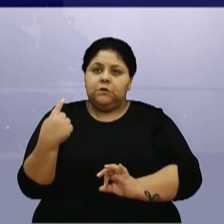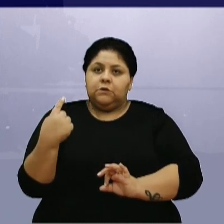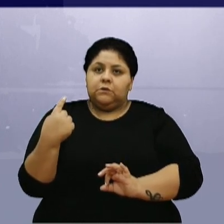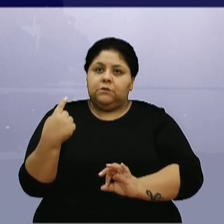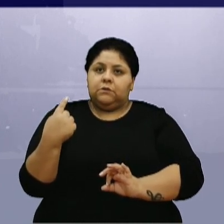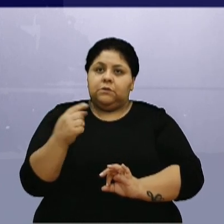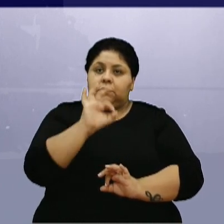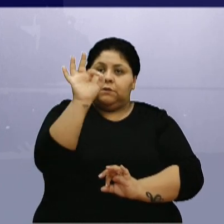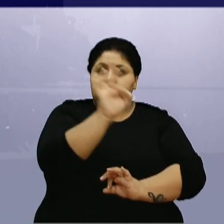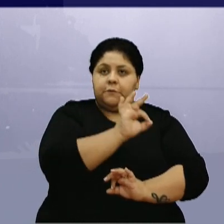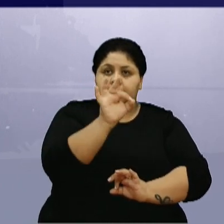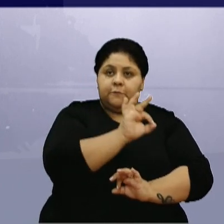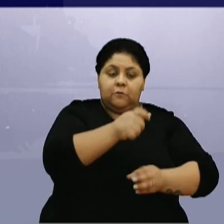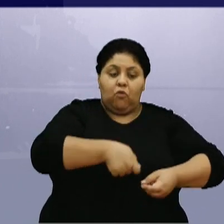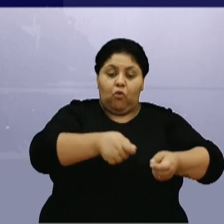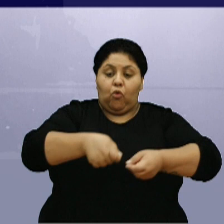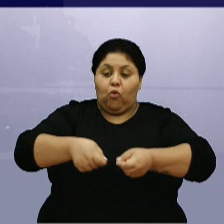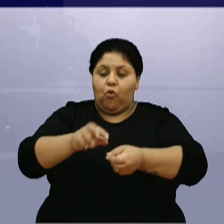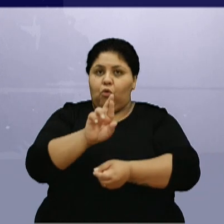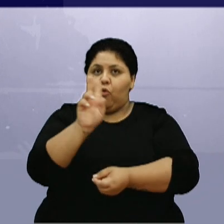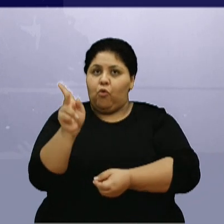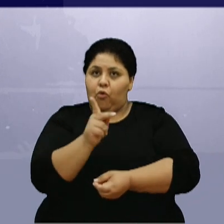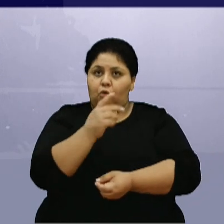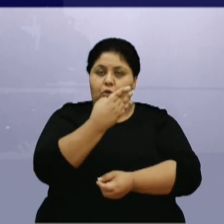A porcentagem da despesa com pessoal hoje é